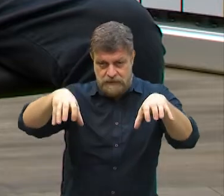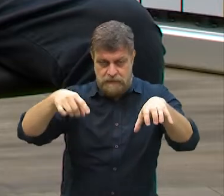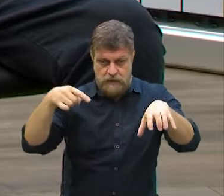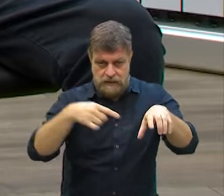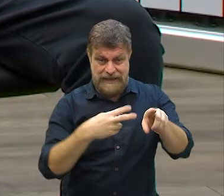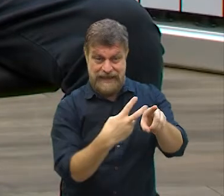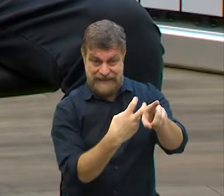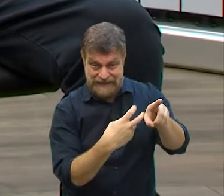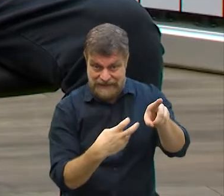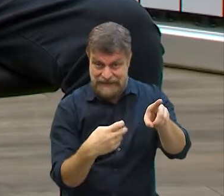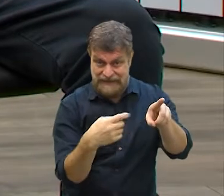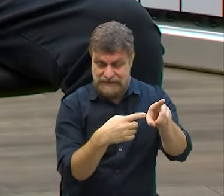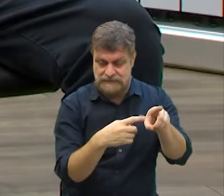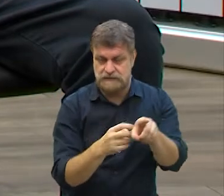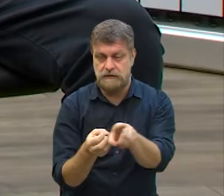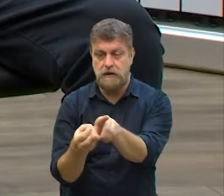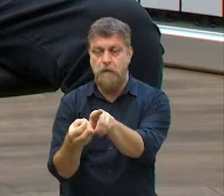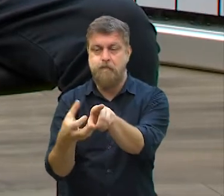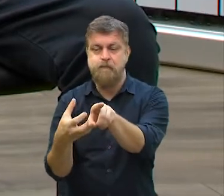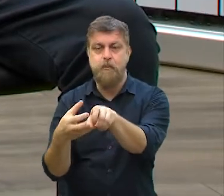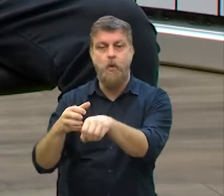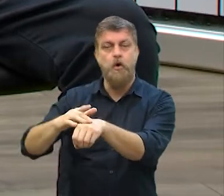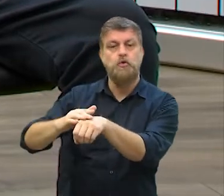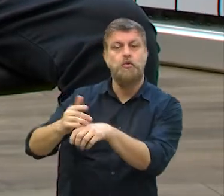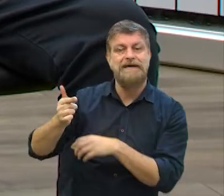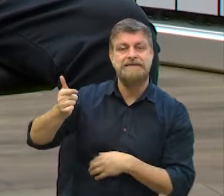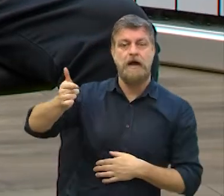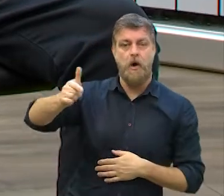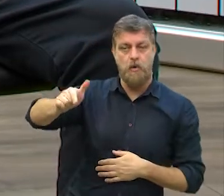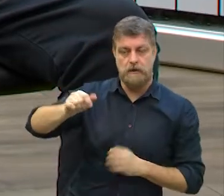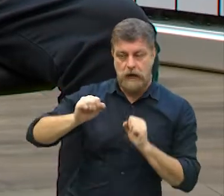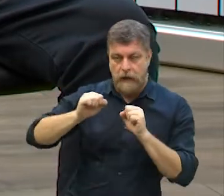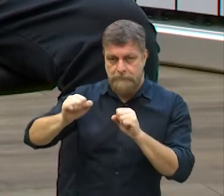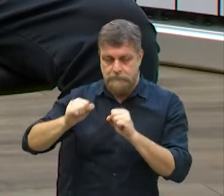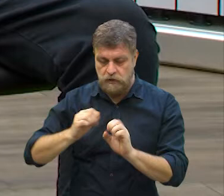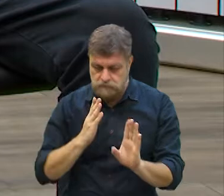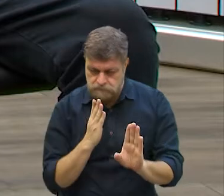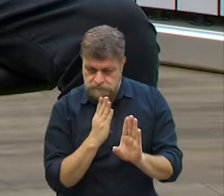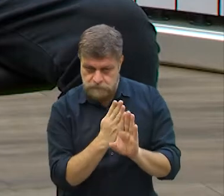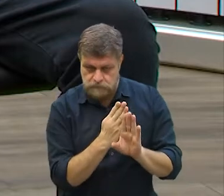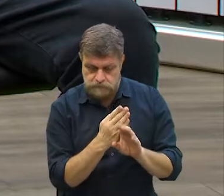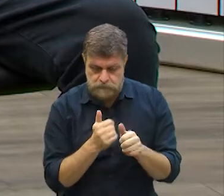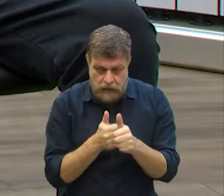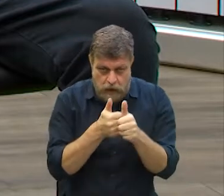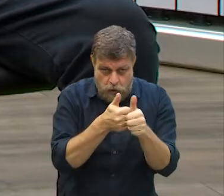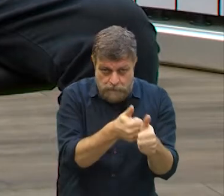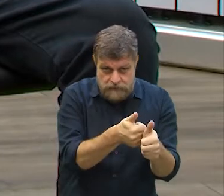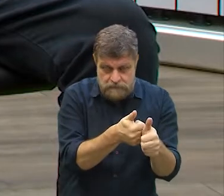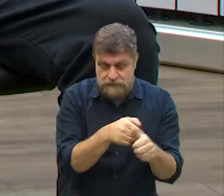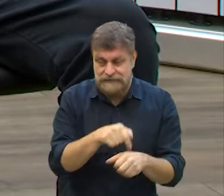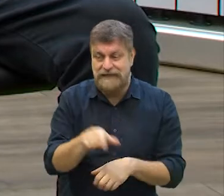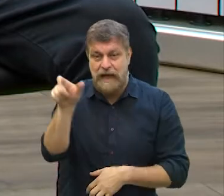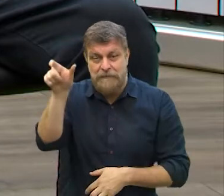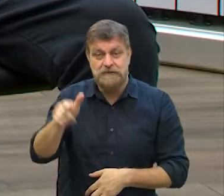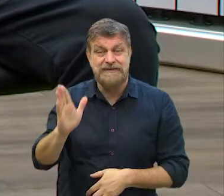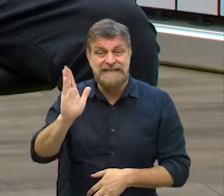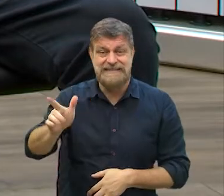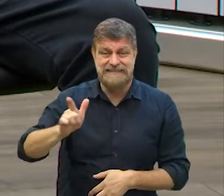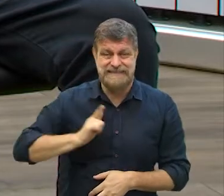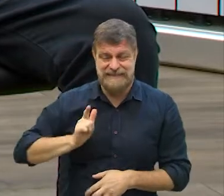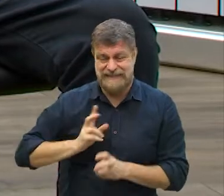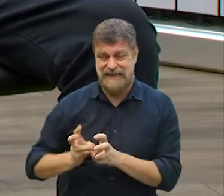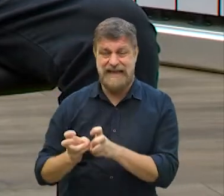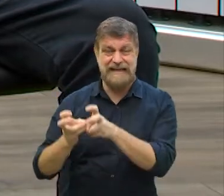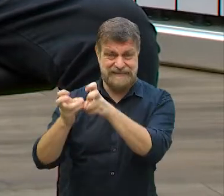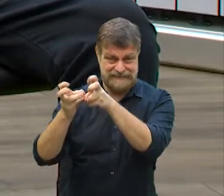separação daquilo que é um quadro benigno, né, e aí o diagnóstico ele pode ser precoce, e o acompanhamento daquilo que já é